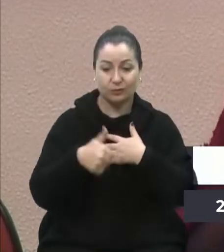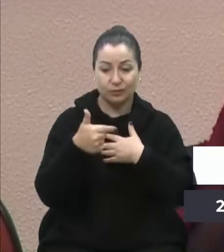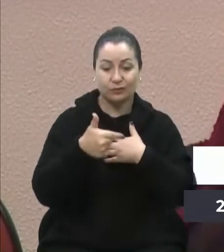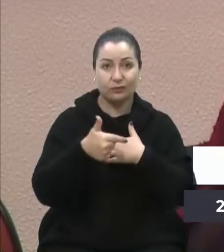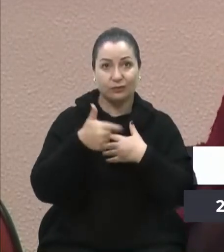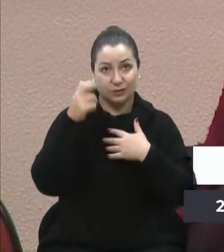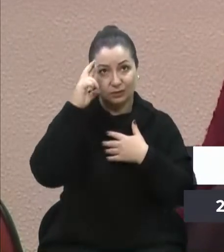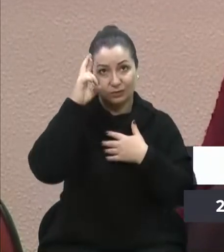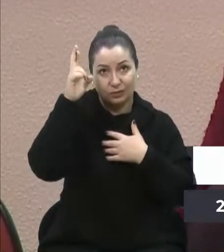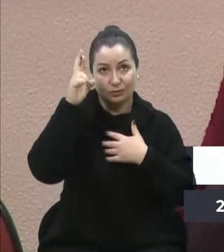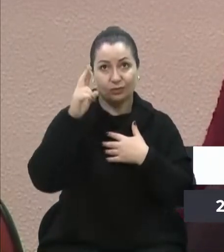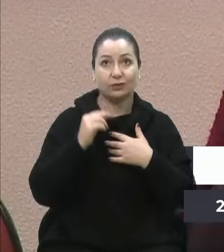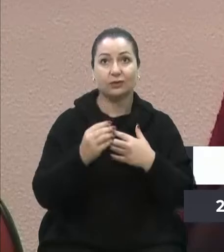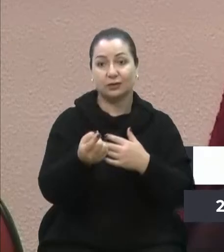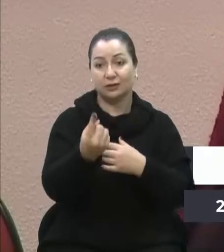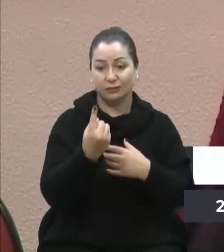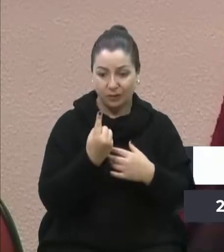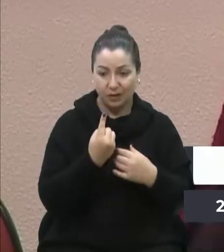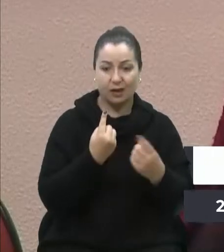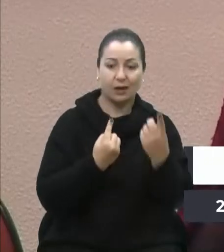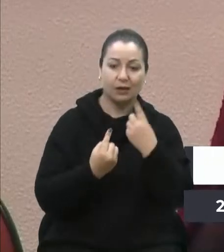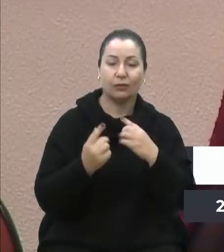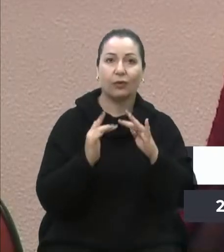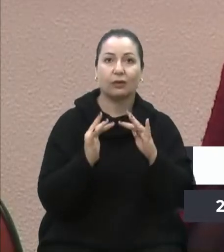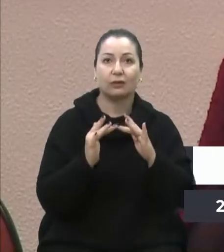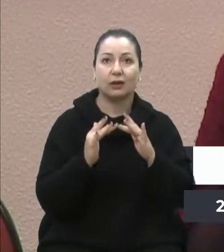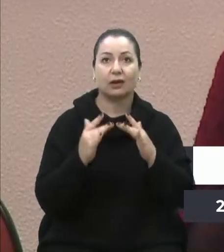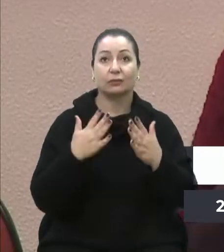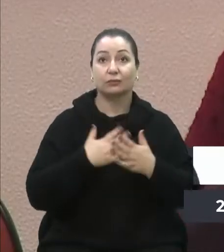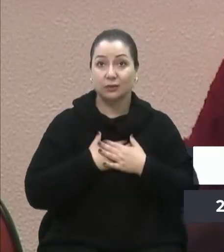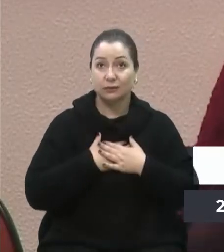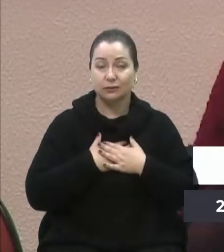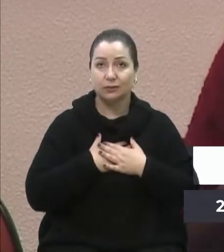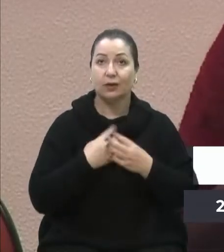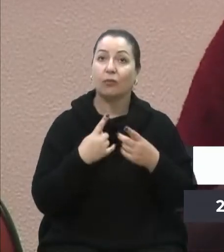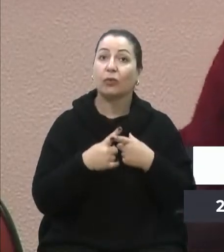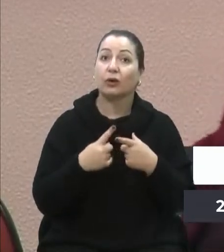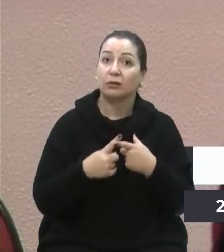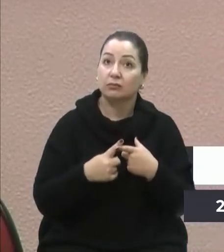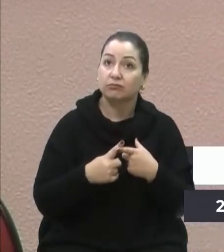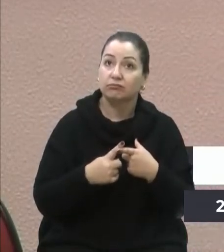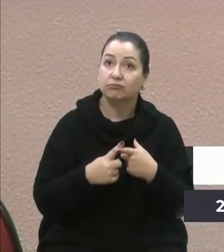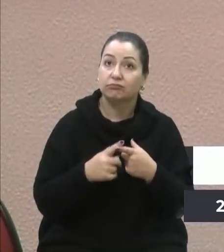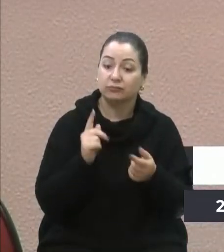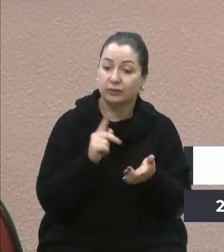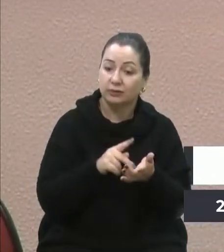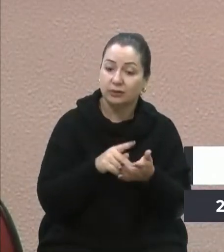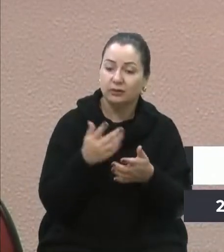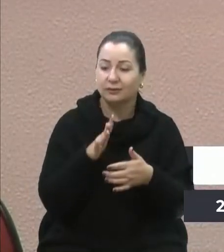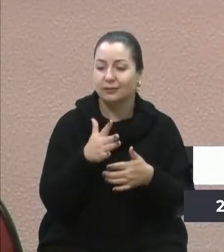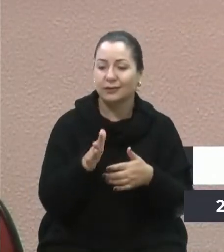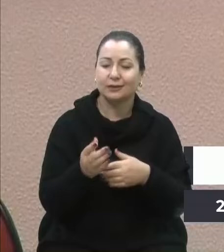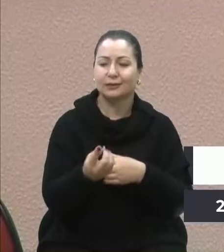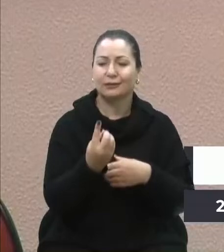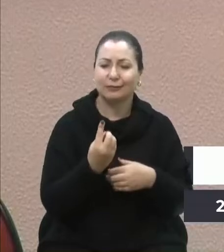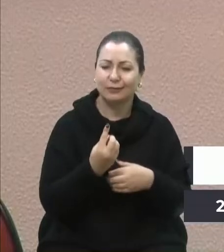vice-diretores que entraram em contato com esta vereadora, porque, de fato, às vezes chegam aqui projetos que a gente fica com muita dúvida,